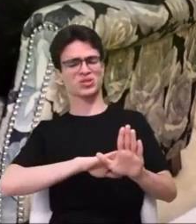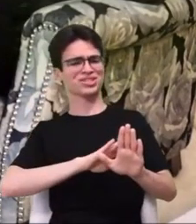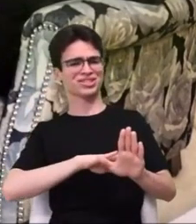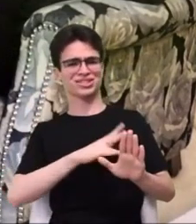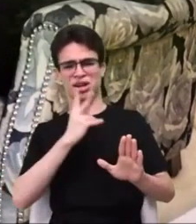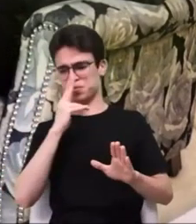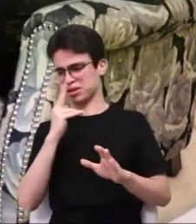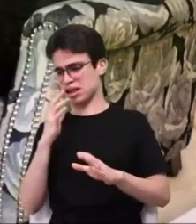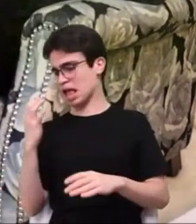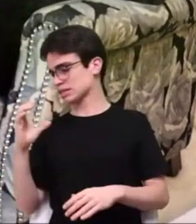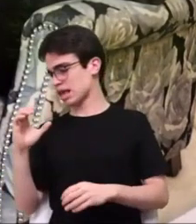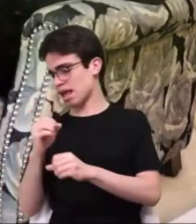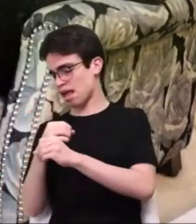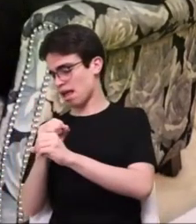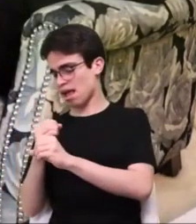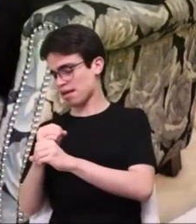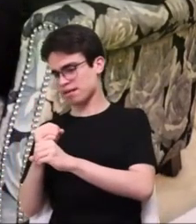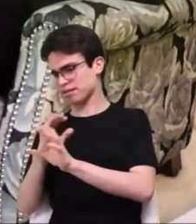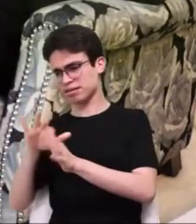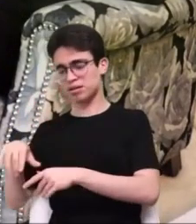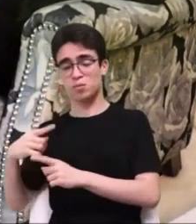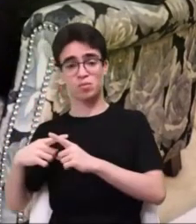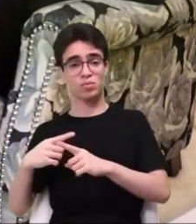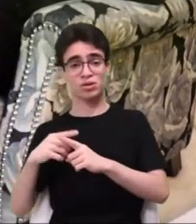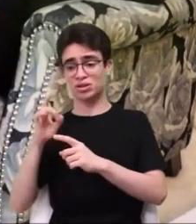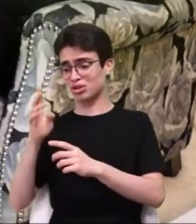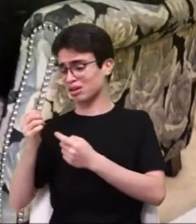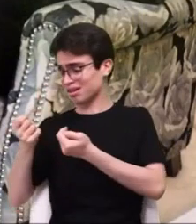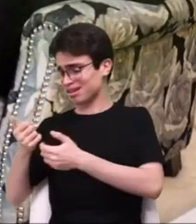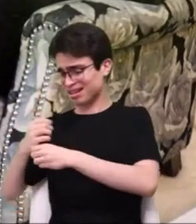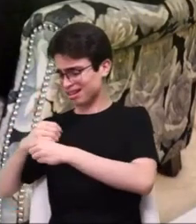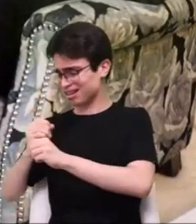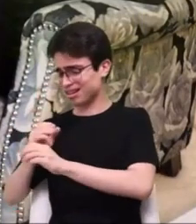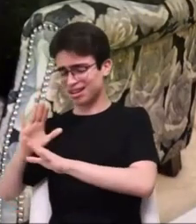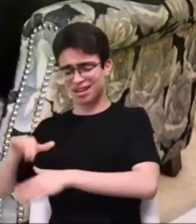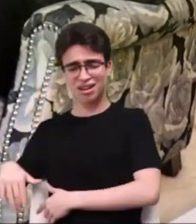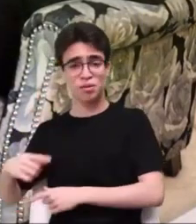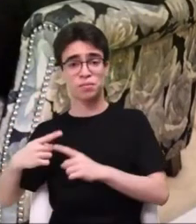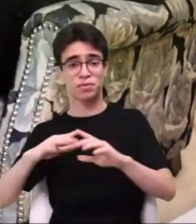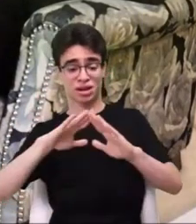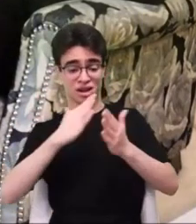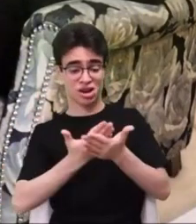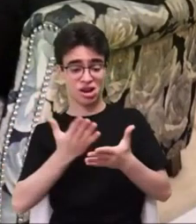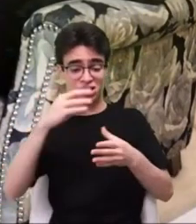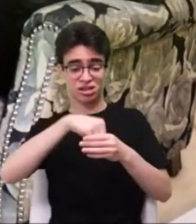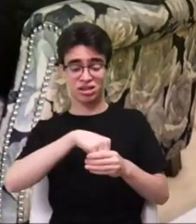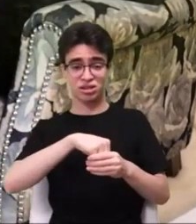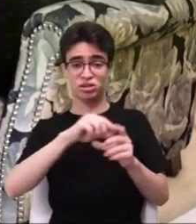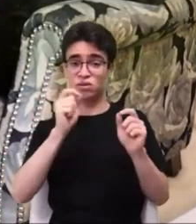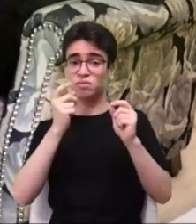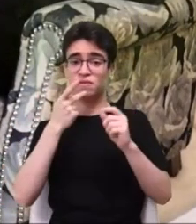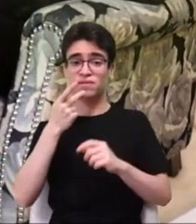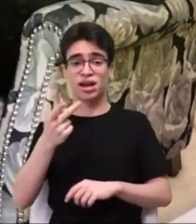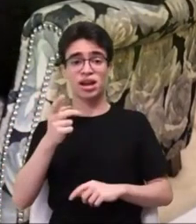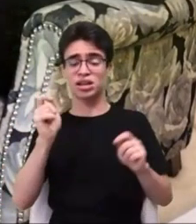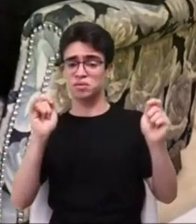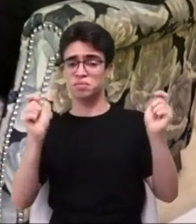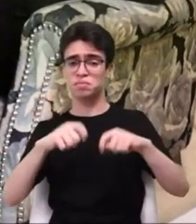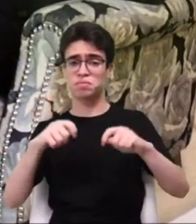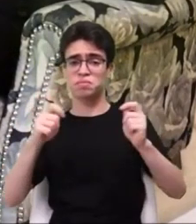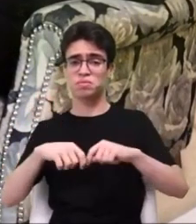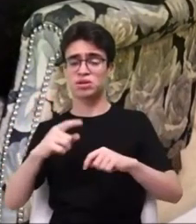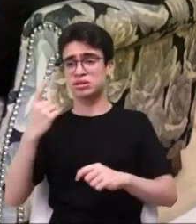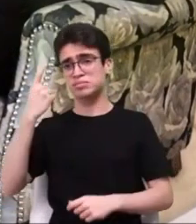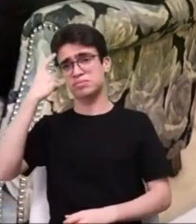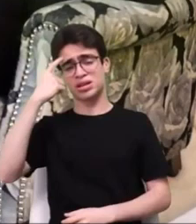do que ciência, porque é uma pseudociência, porque dentro da própria escola eles admitem que possam haver